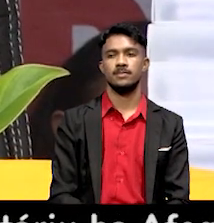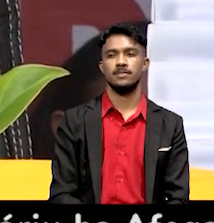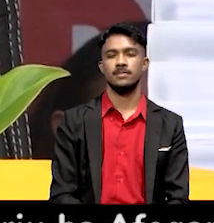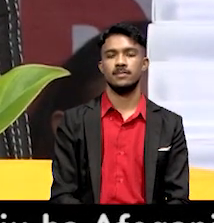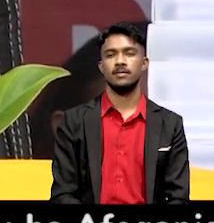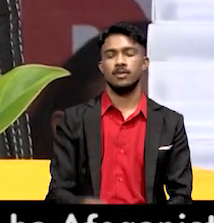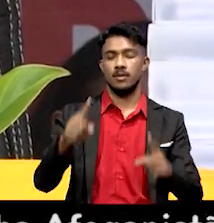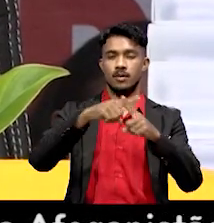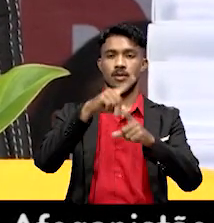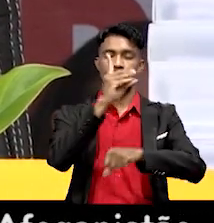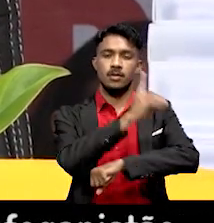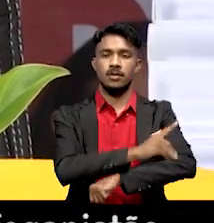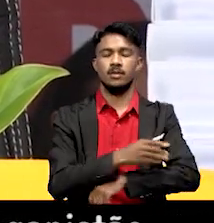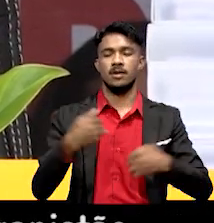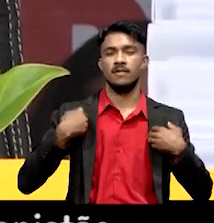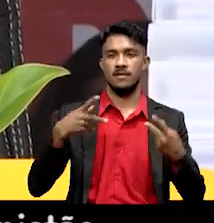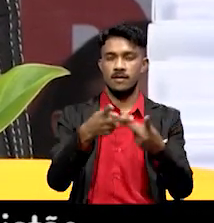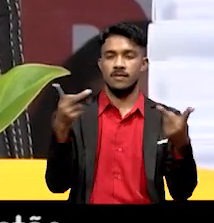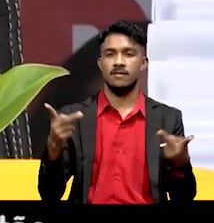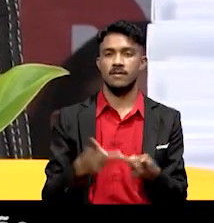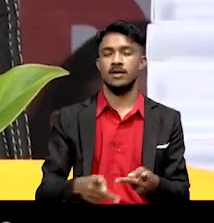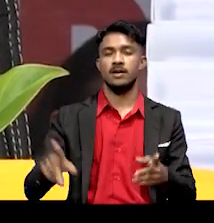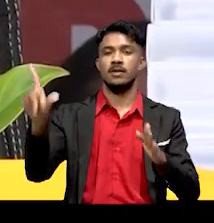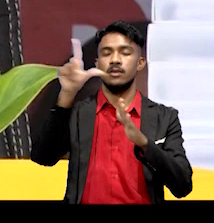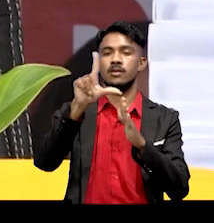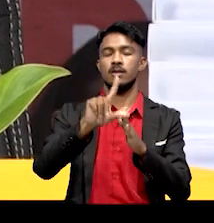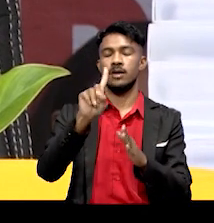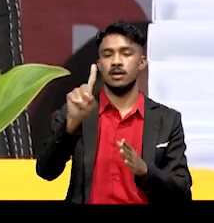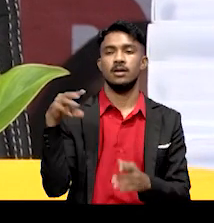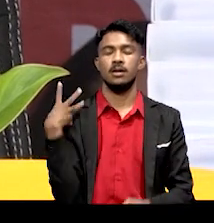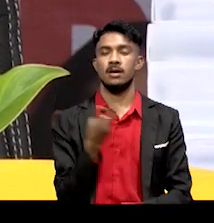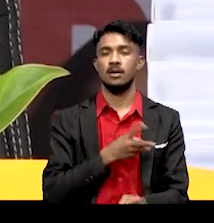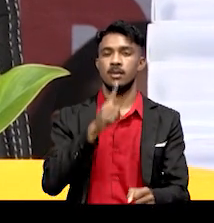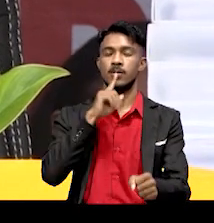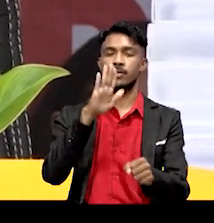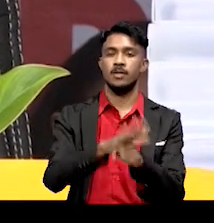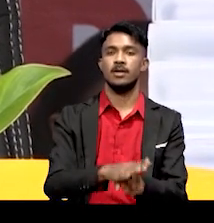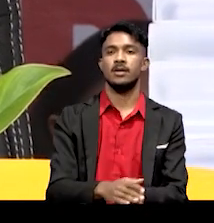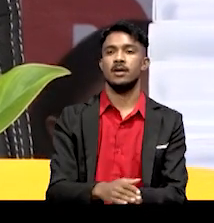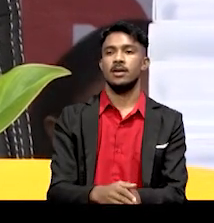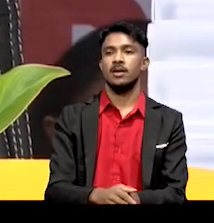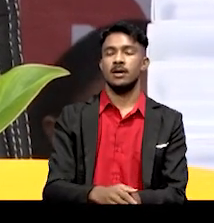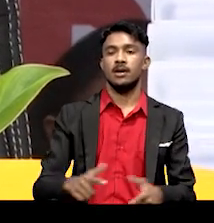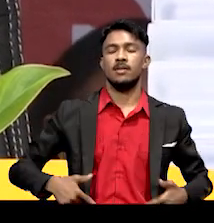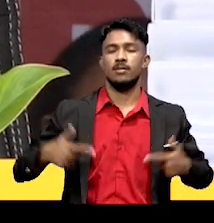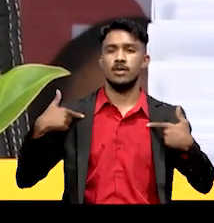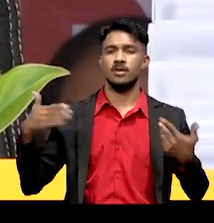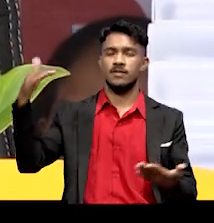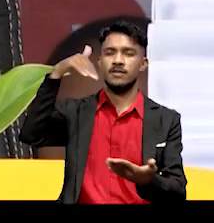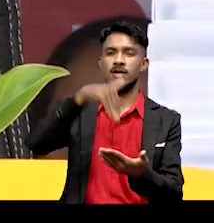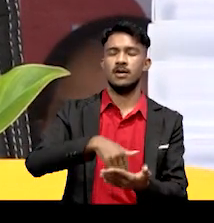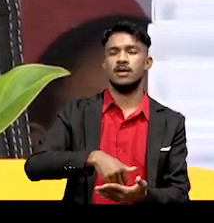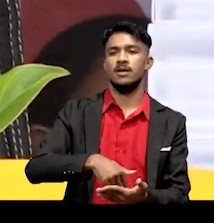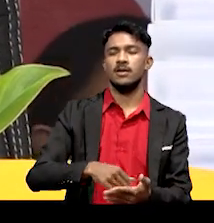Oin, ia fatin luli kita ne. Ita promete hamori isfilafali misaun Nino Koni Santana